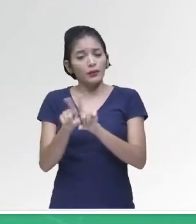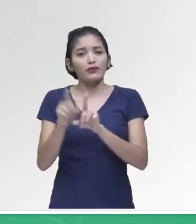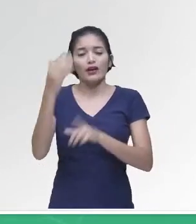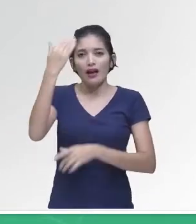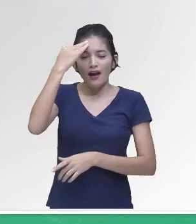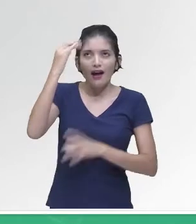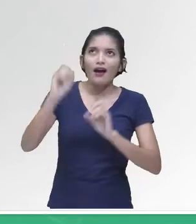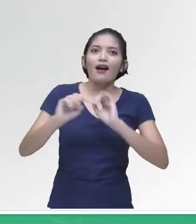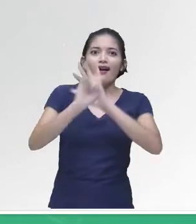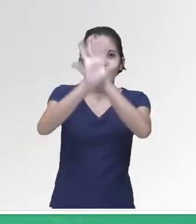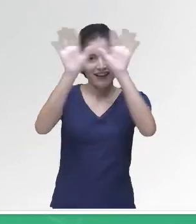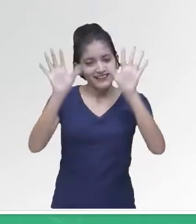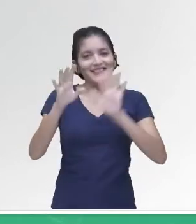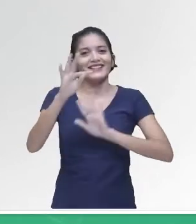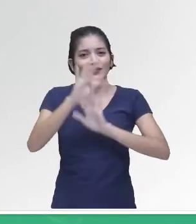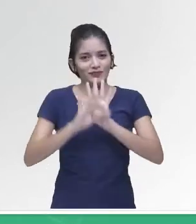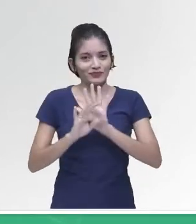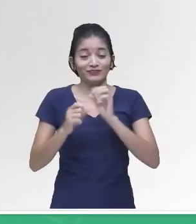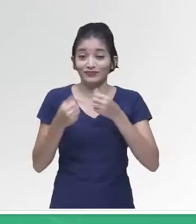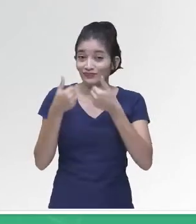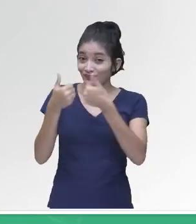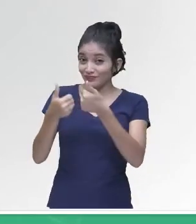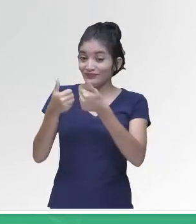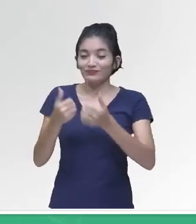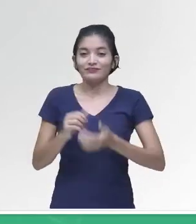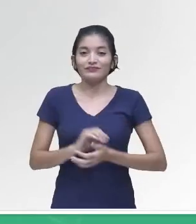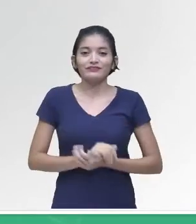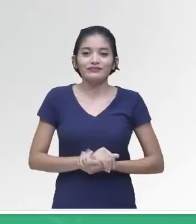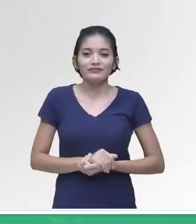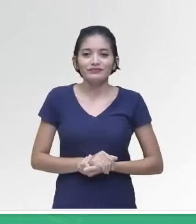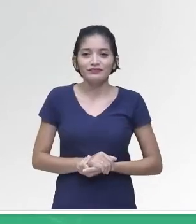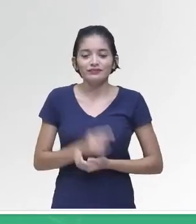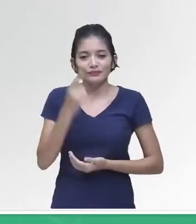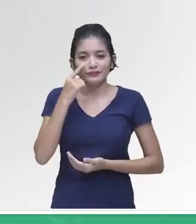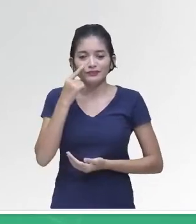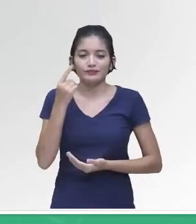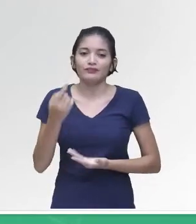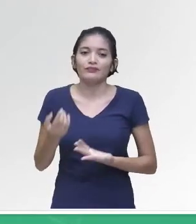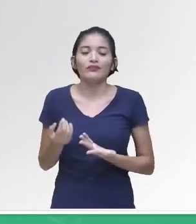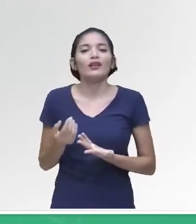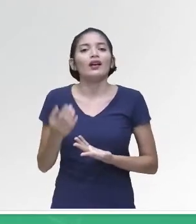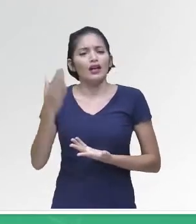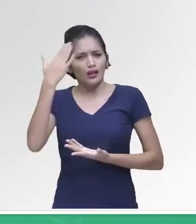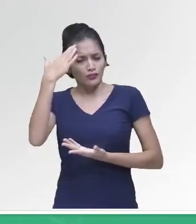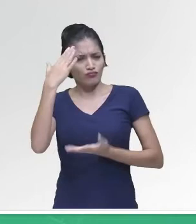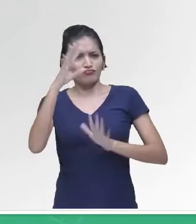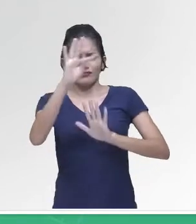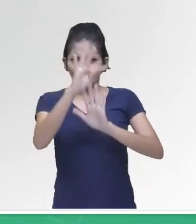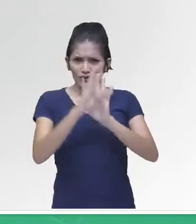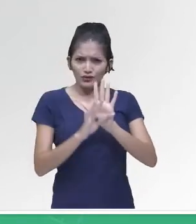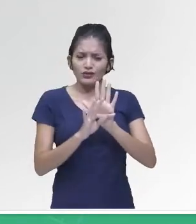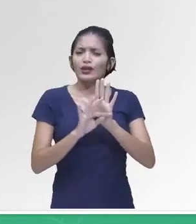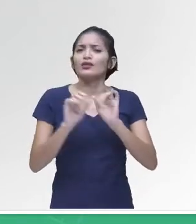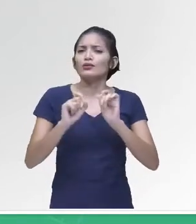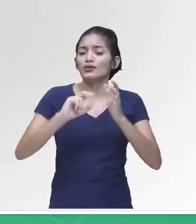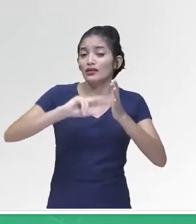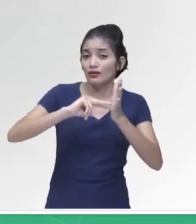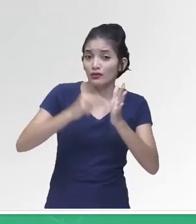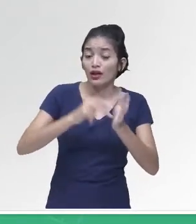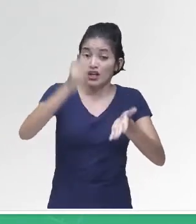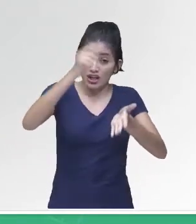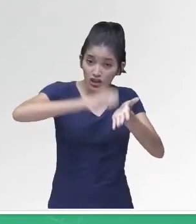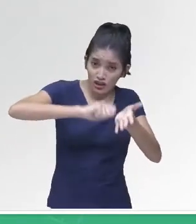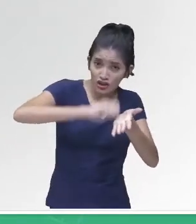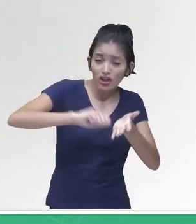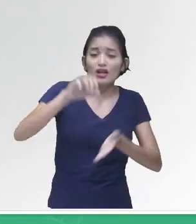compreender um texto, beleza? Então, olhem aí, eu entendi o texto exatamente como isso, que é escrito,